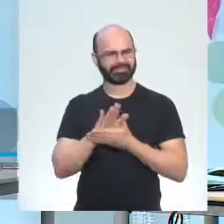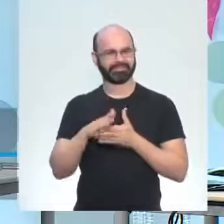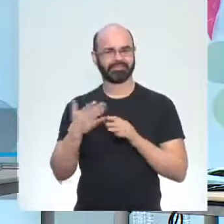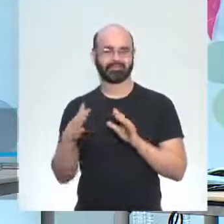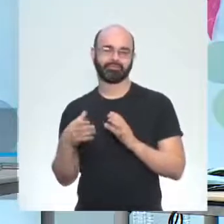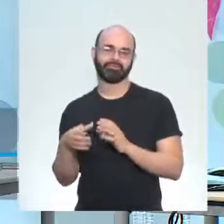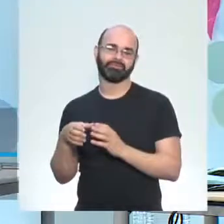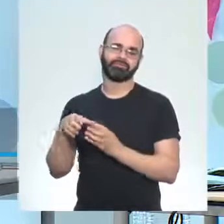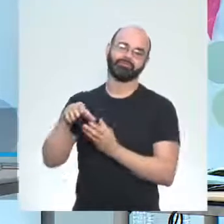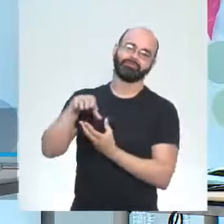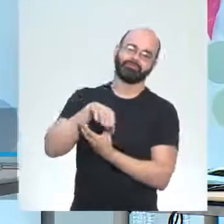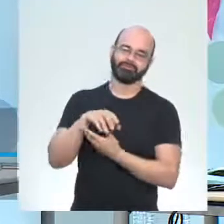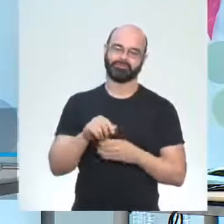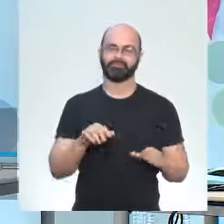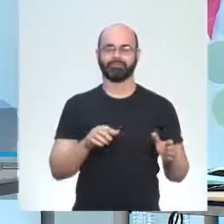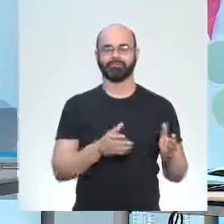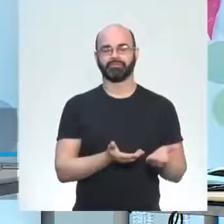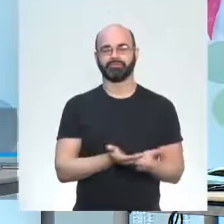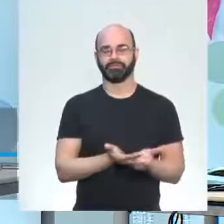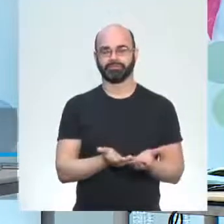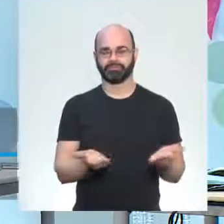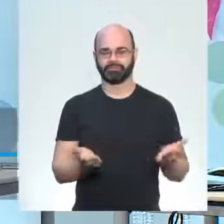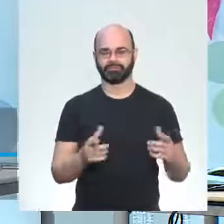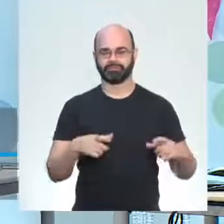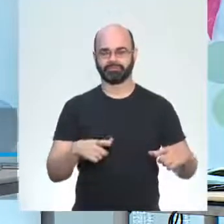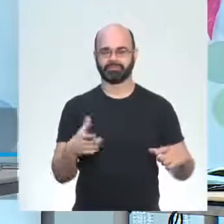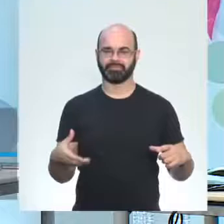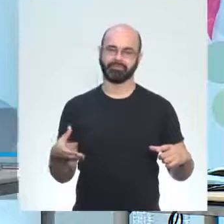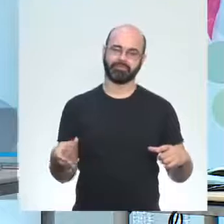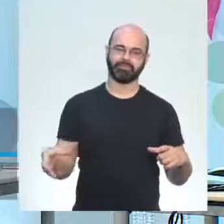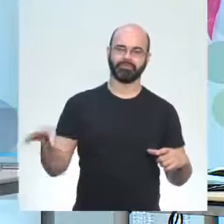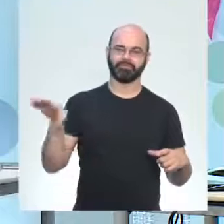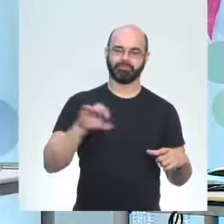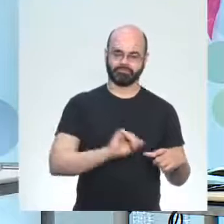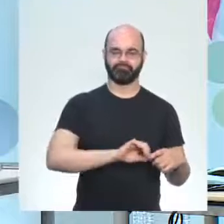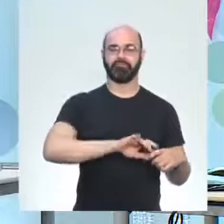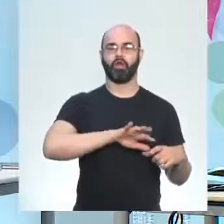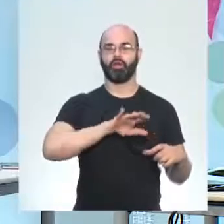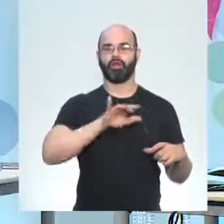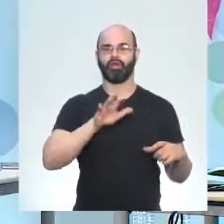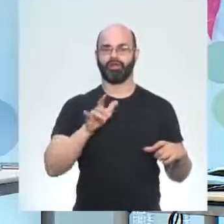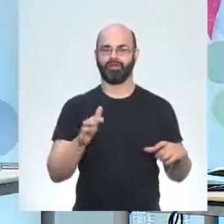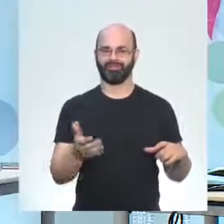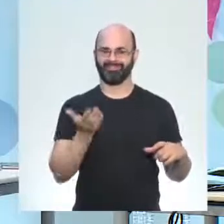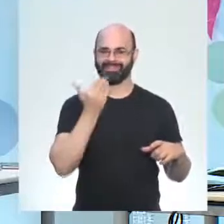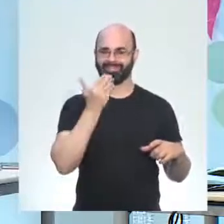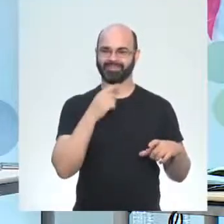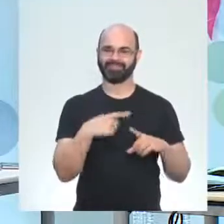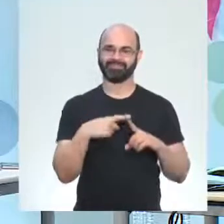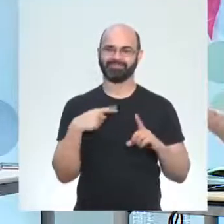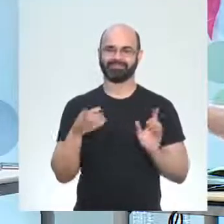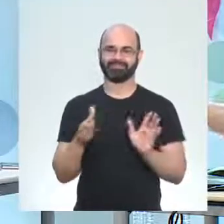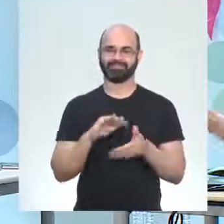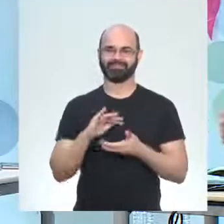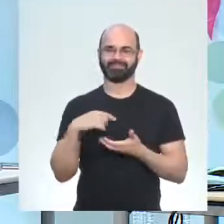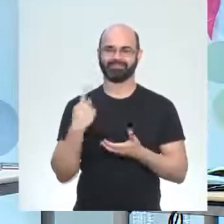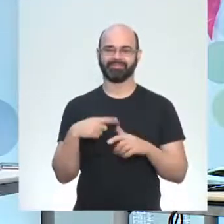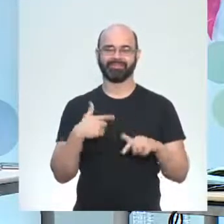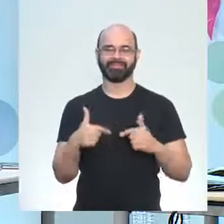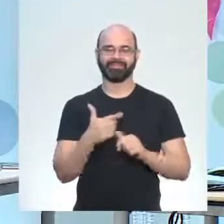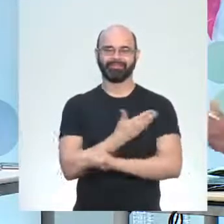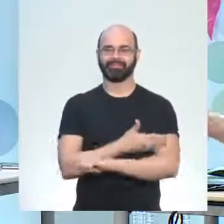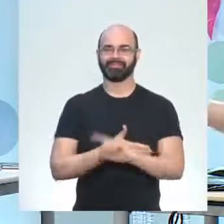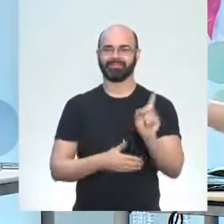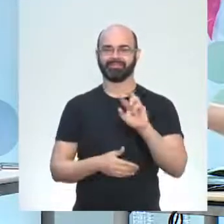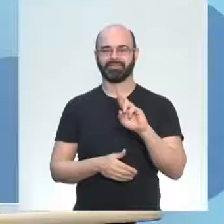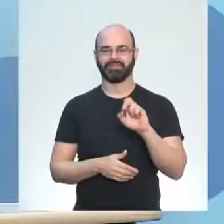no prato, tem um montão, que engana, né? Porque como a figura ela é regular, e normalmente a gente não trabalha com figuras regulares no dia a dia, A própria verdade.